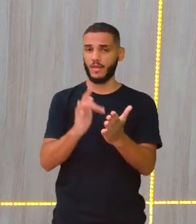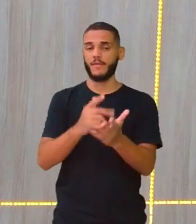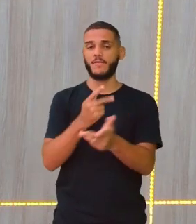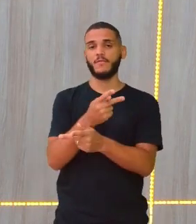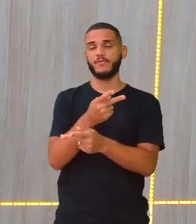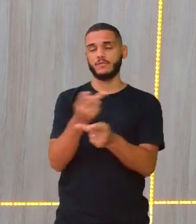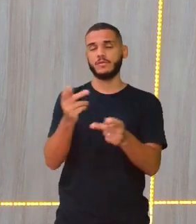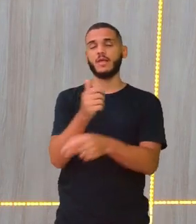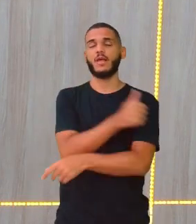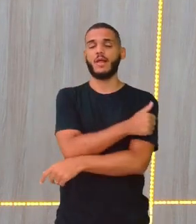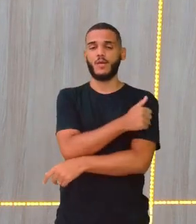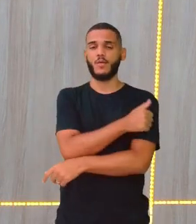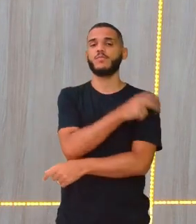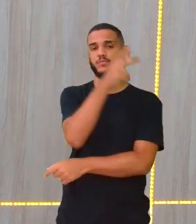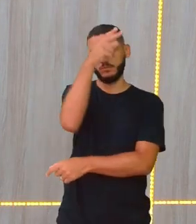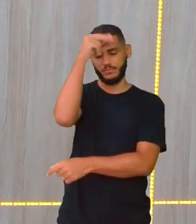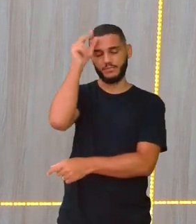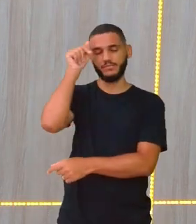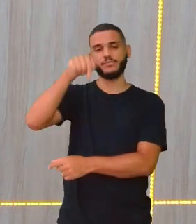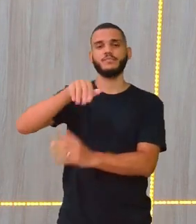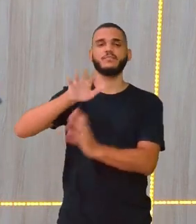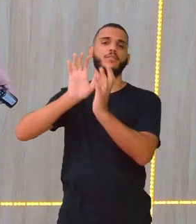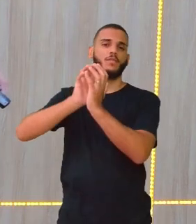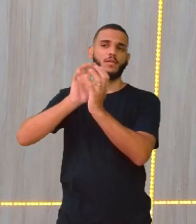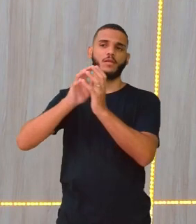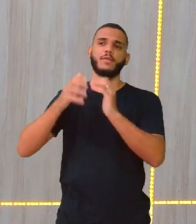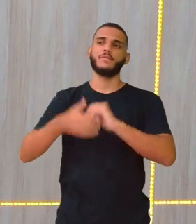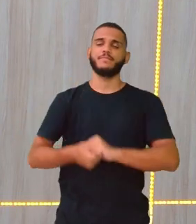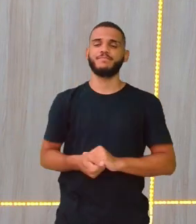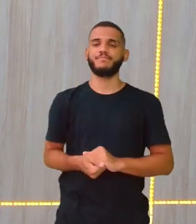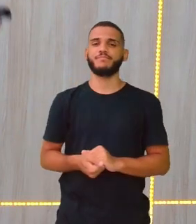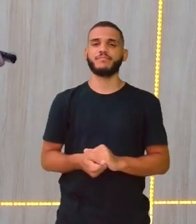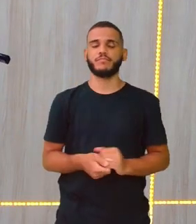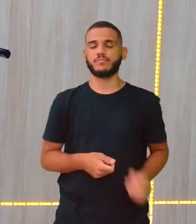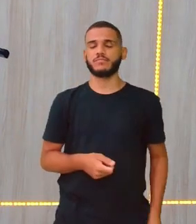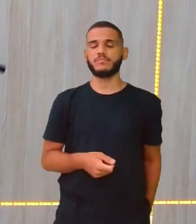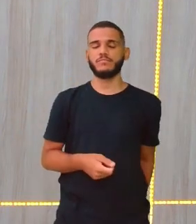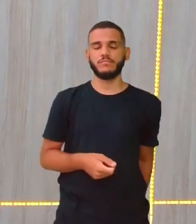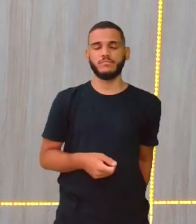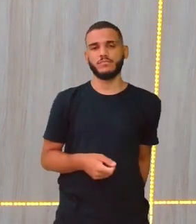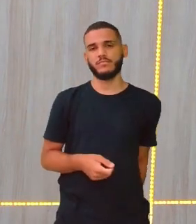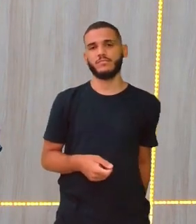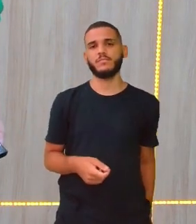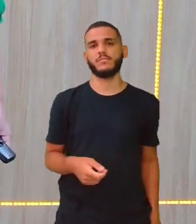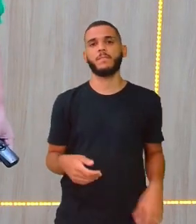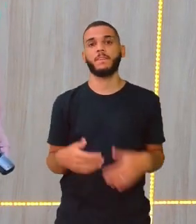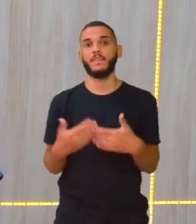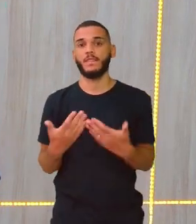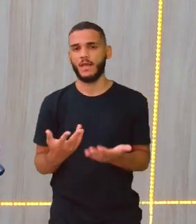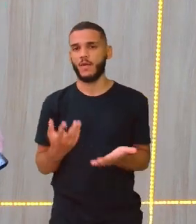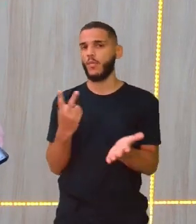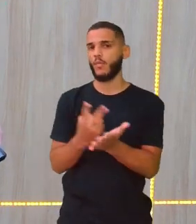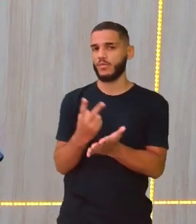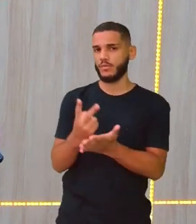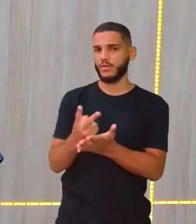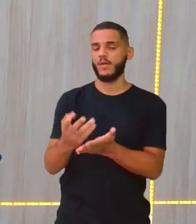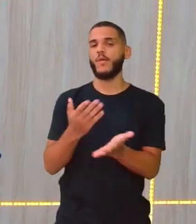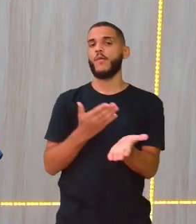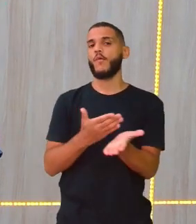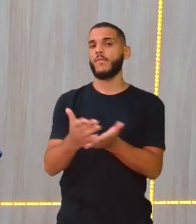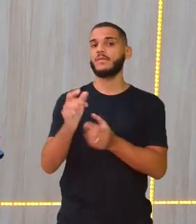da rede municipal do Recife. Bem, mas, dando continuidade, vamos começar